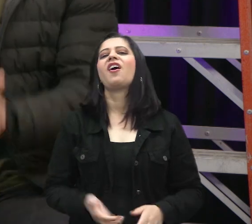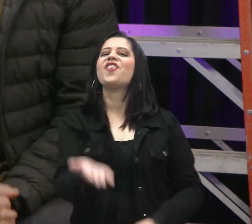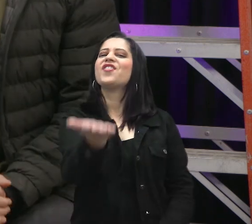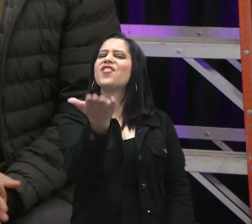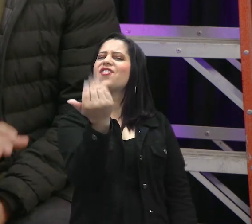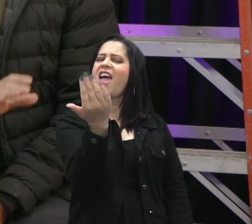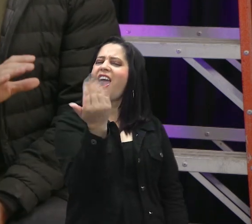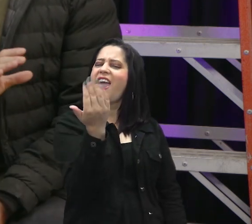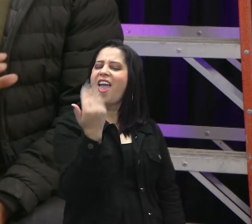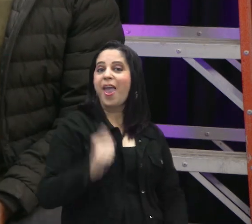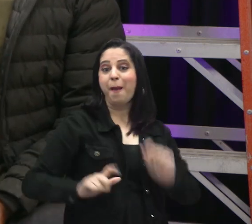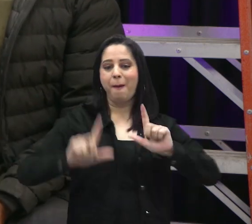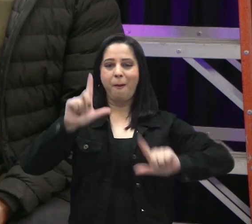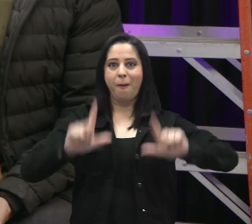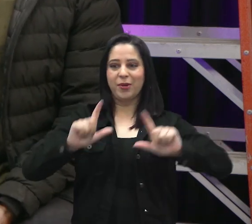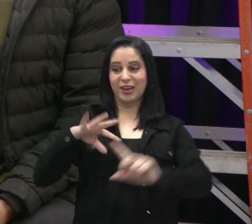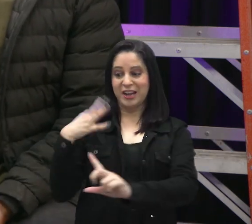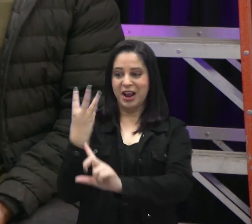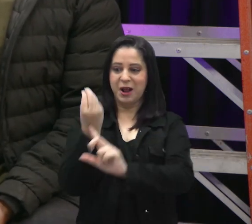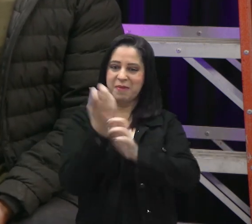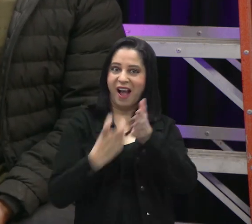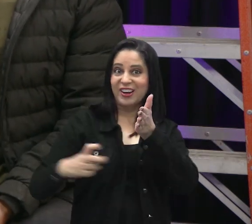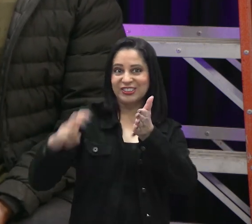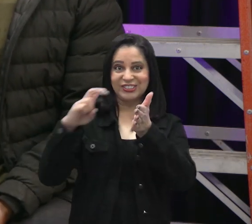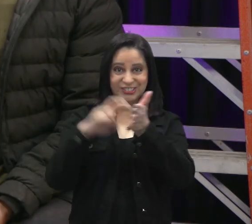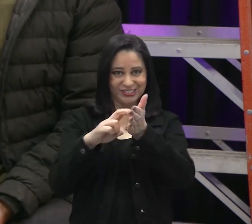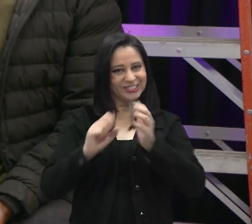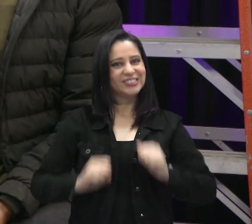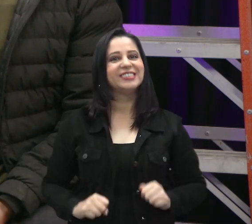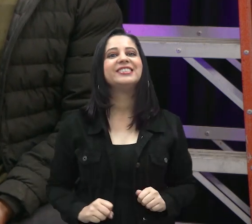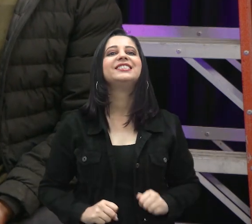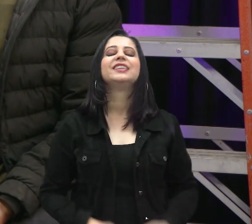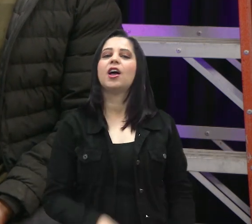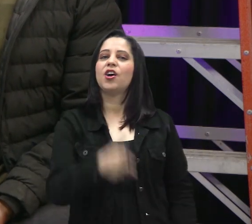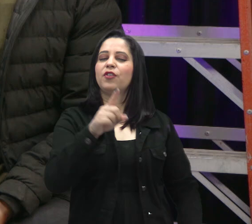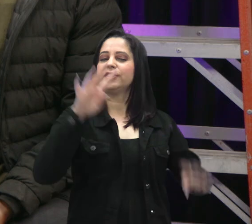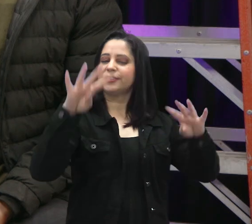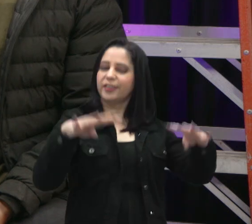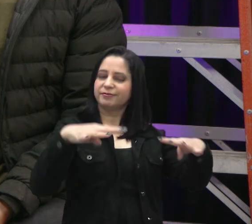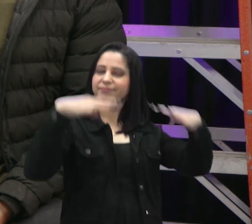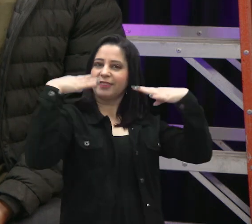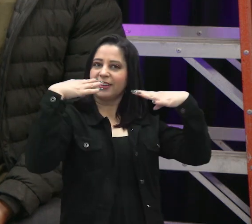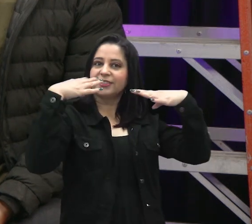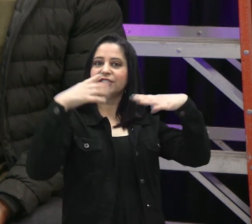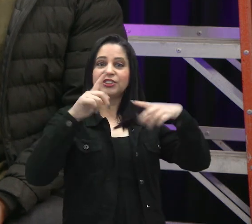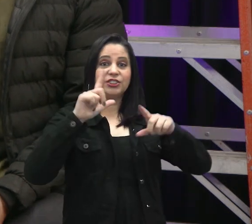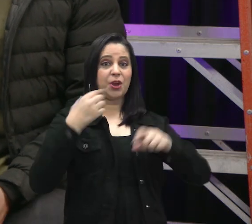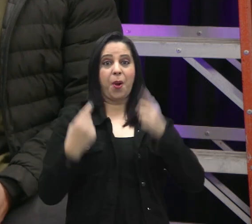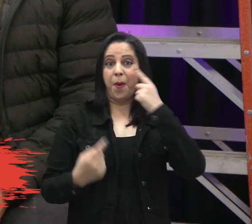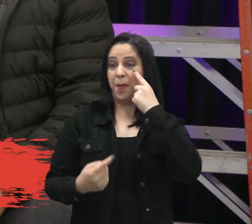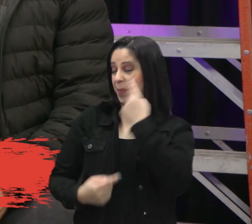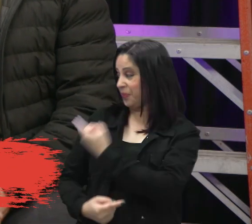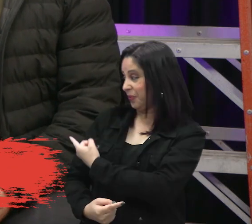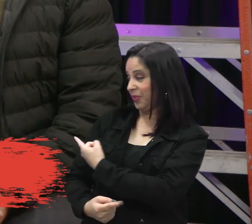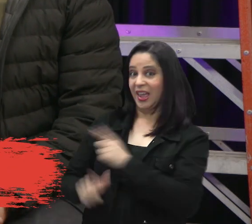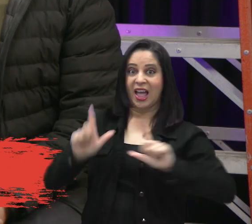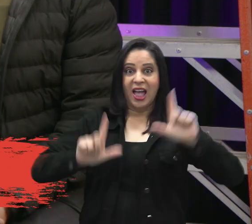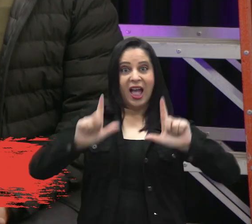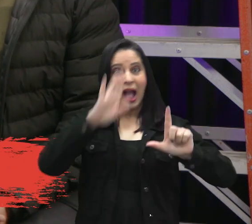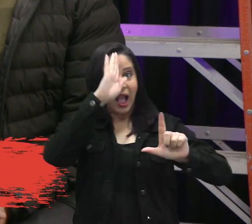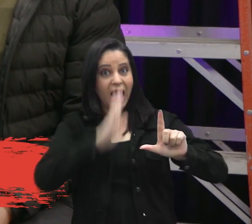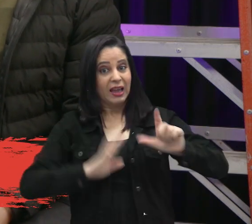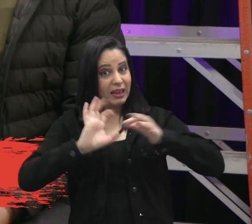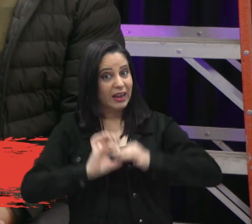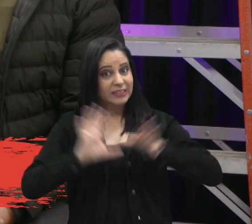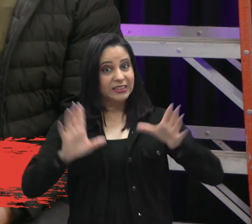Chega mais, minha gente, para mais um Conexão Cultura. Vem chegando. Isso aí, ó. Você que nos assiste pela TV aberta no canal 12.13 e